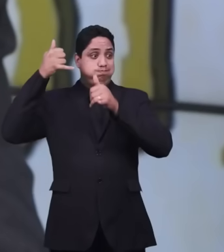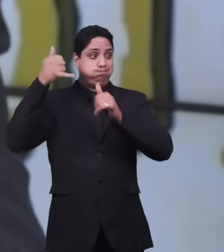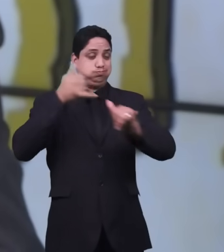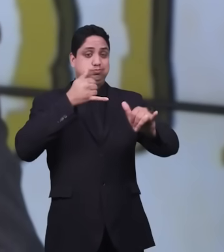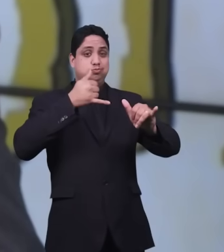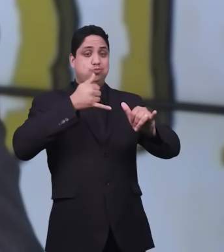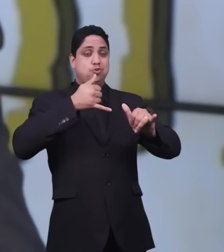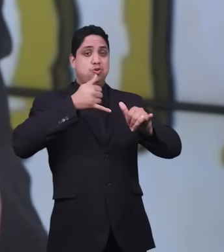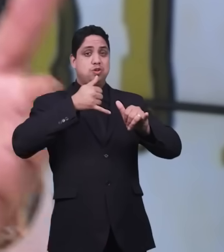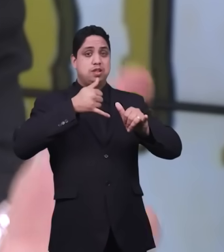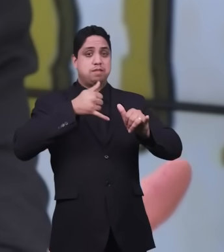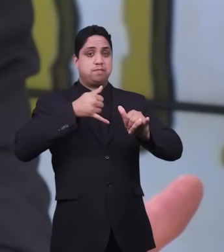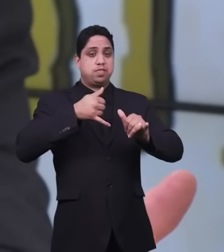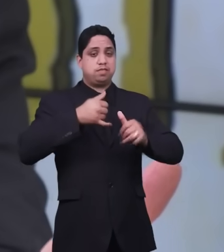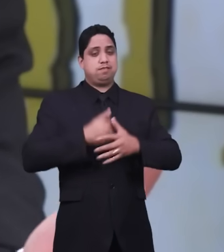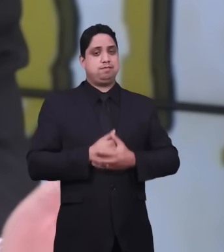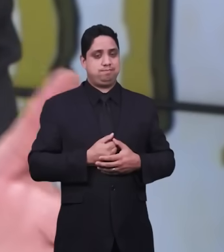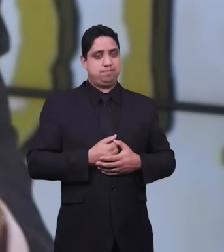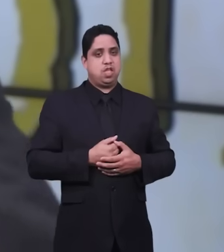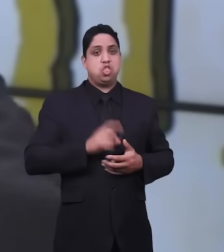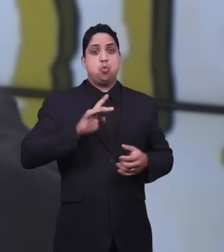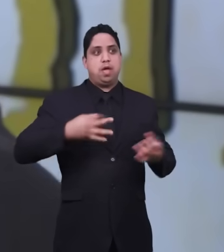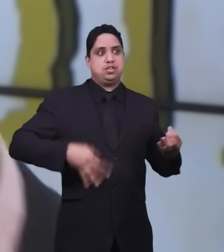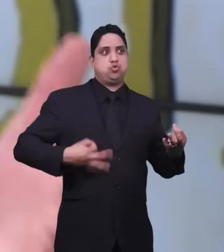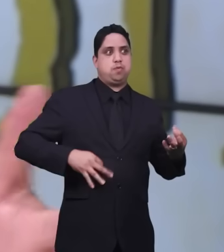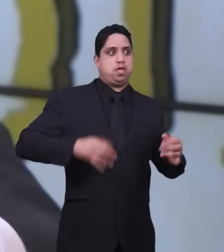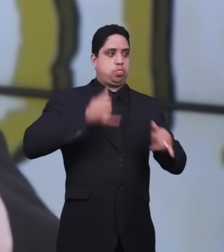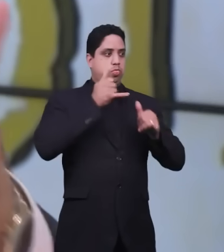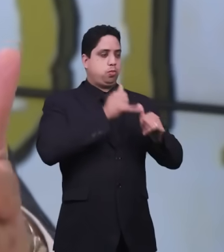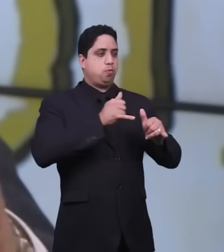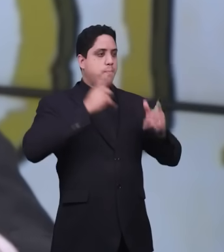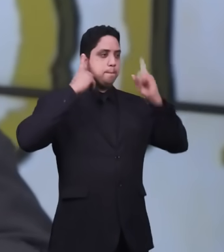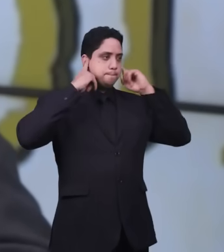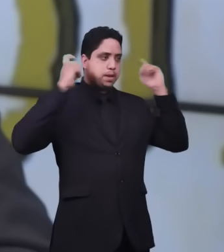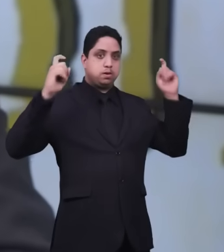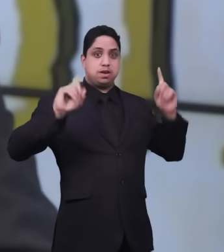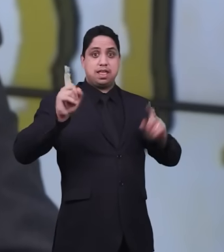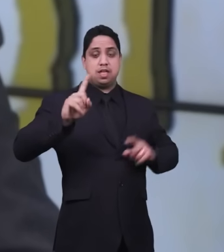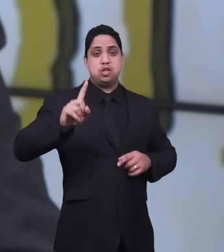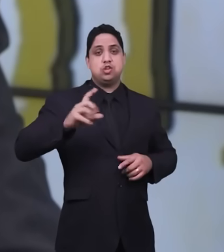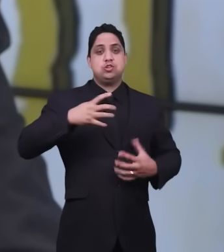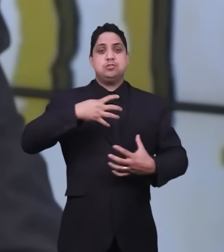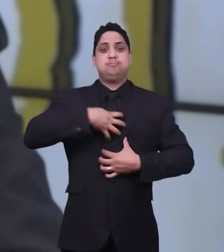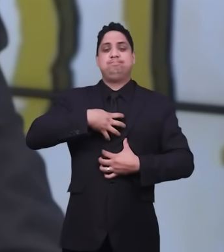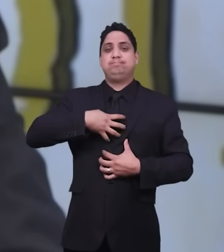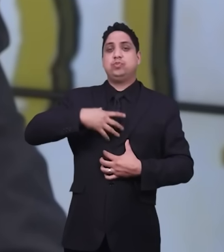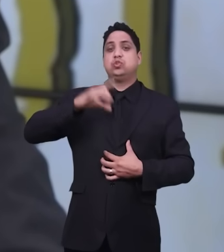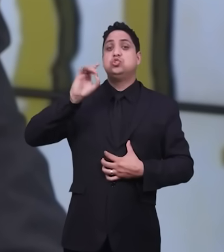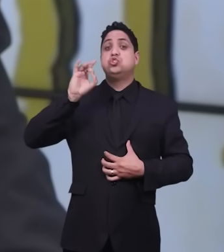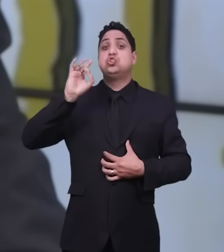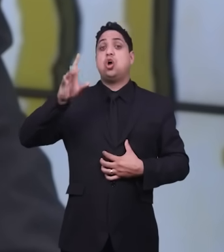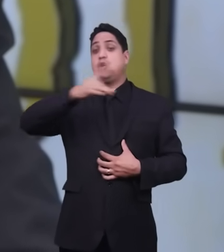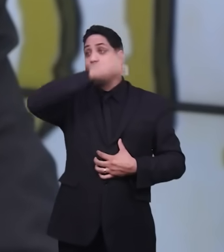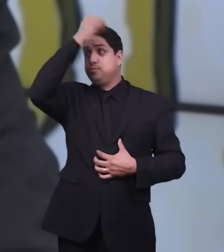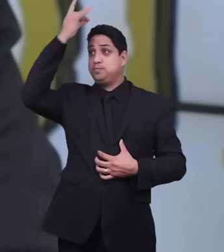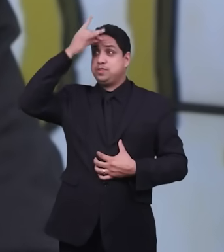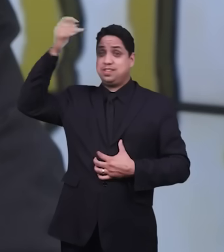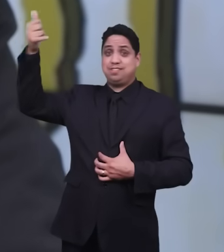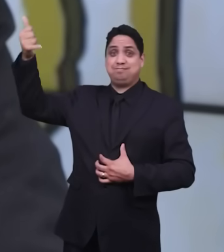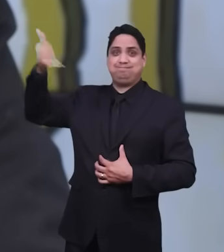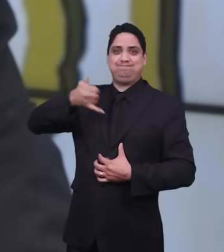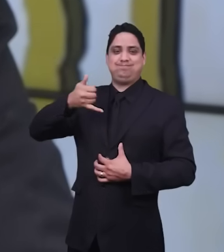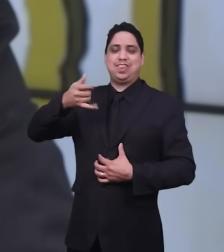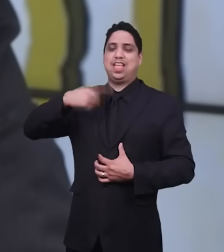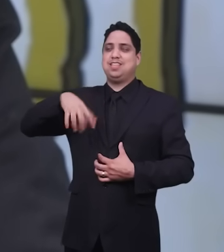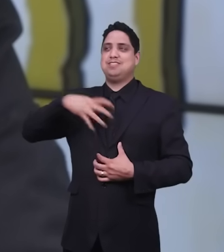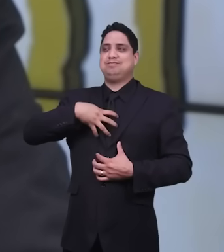O som da trombeta não é som de corneta, não é alguma coisa, não é nenhum barulho. Só vai ouvir, como diz, ó, quem tem ouvidos, ouça o que o Espírito